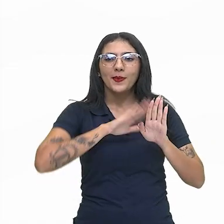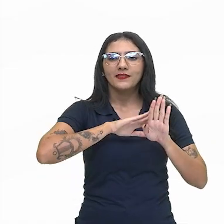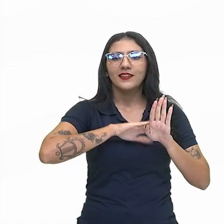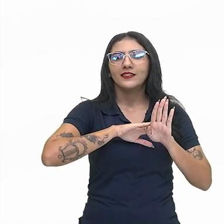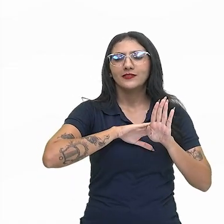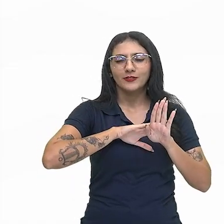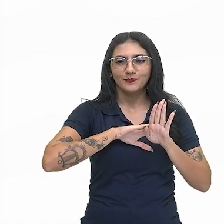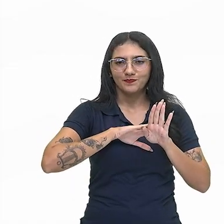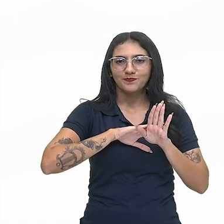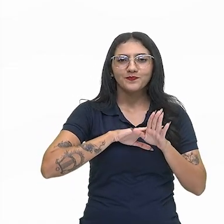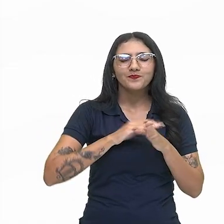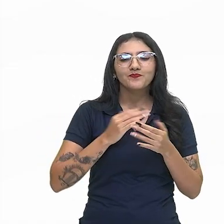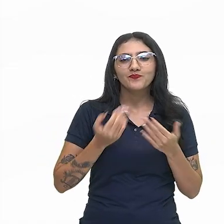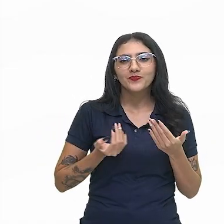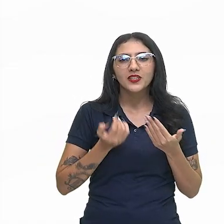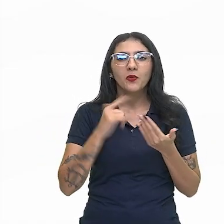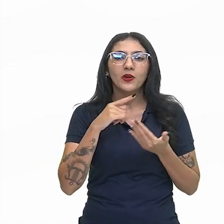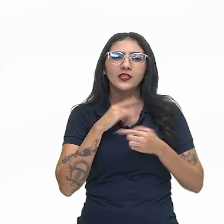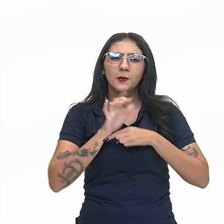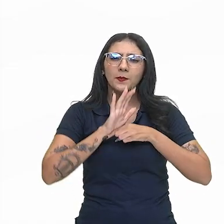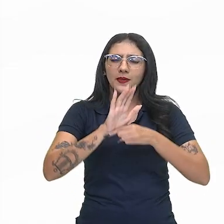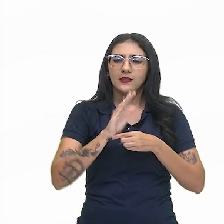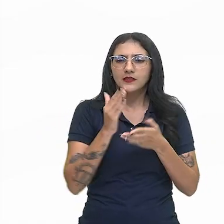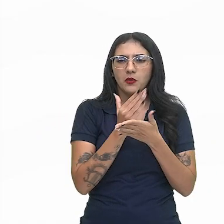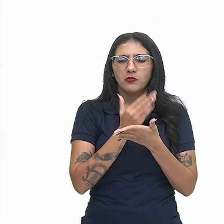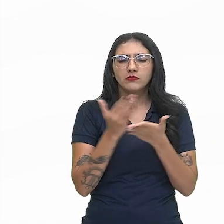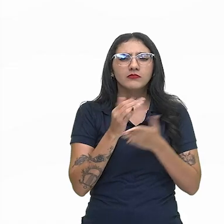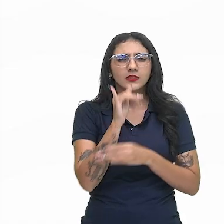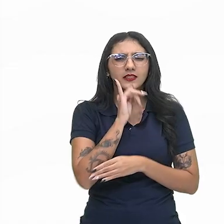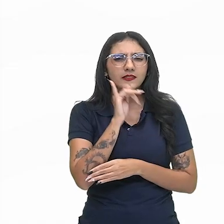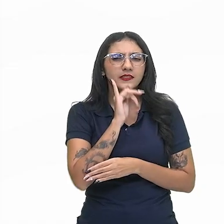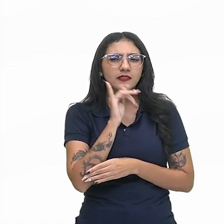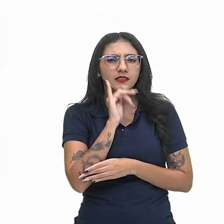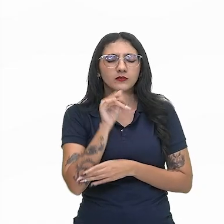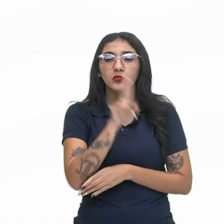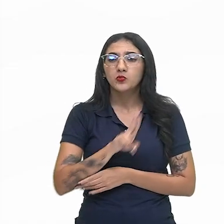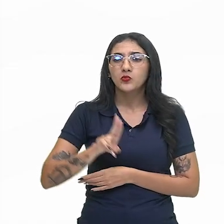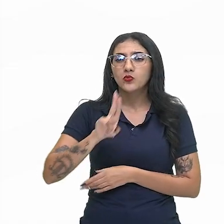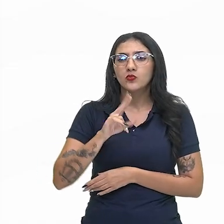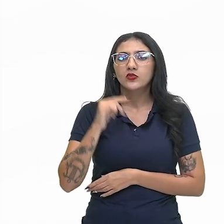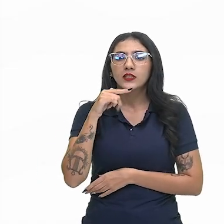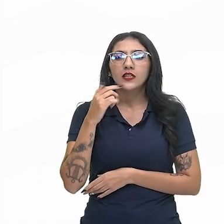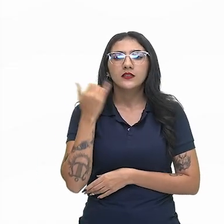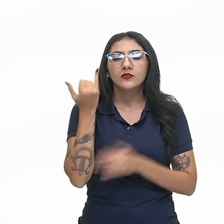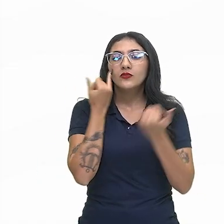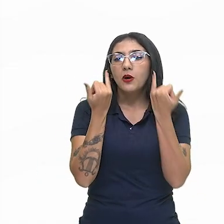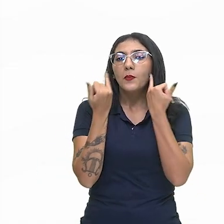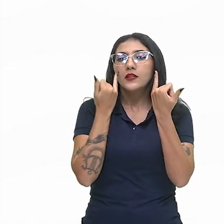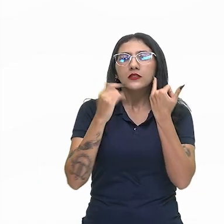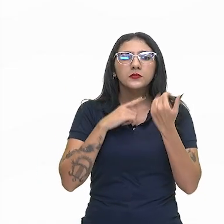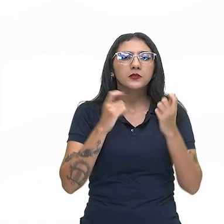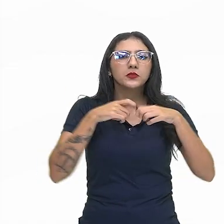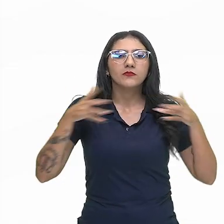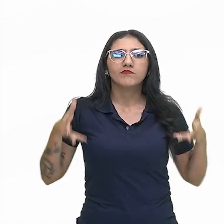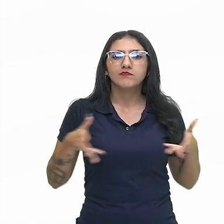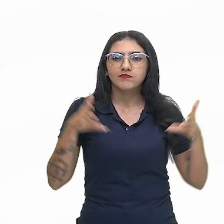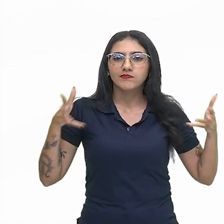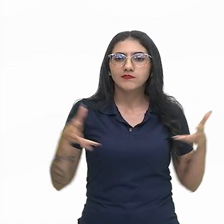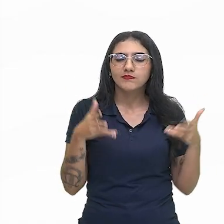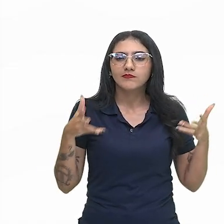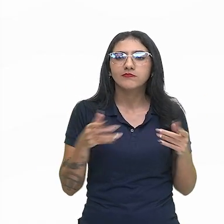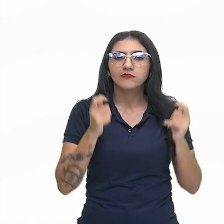Este artigo traz aí exemplos da aplicação do uso de dados para promover